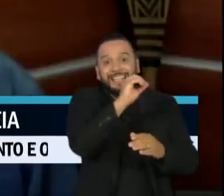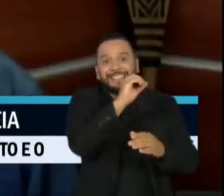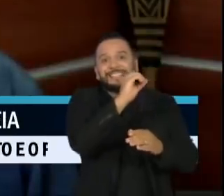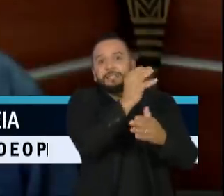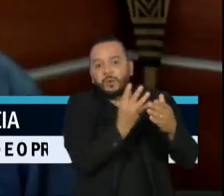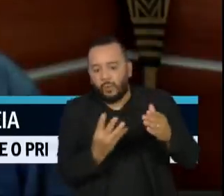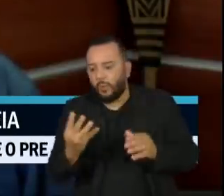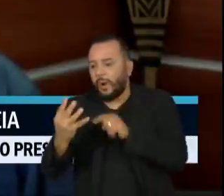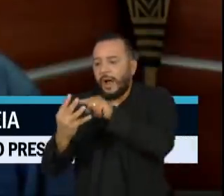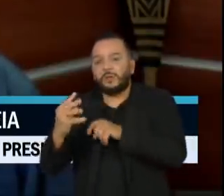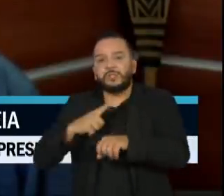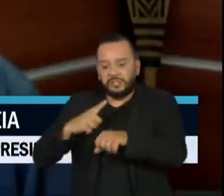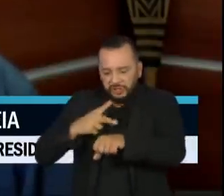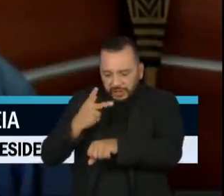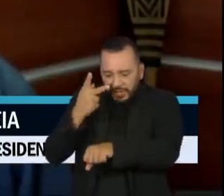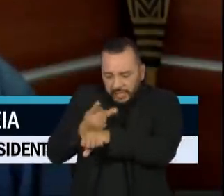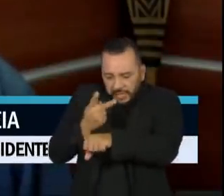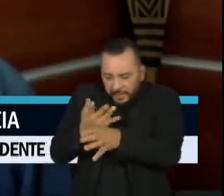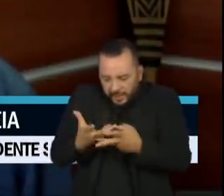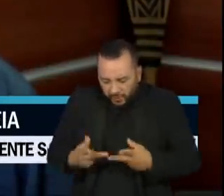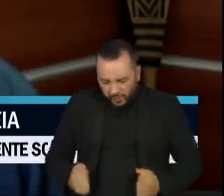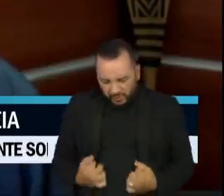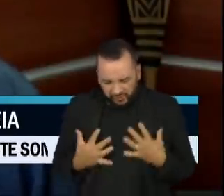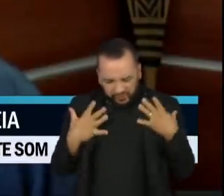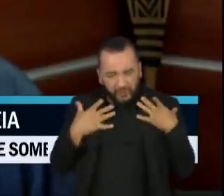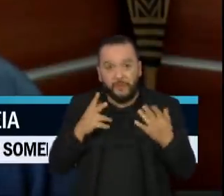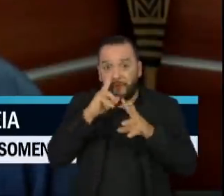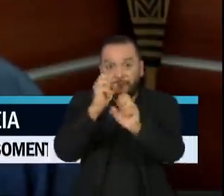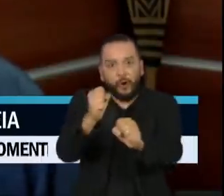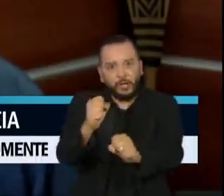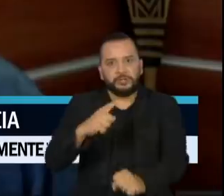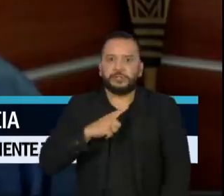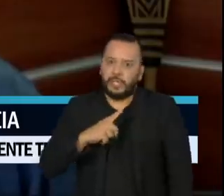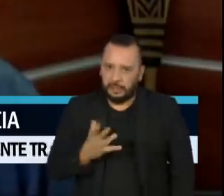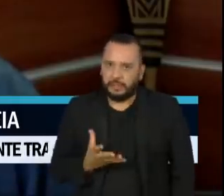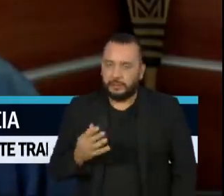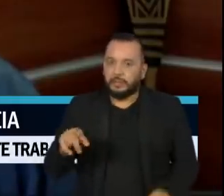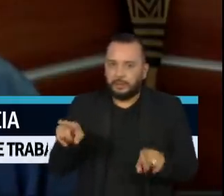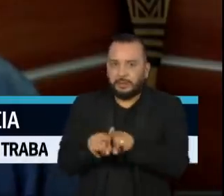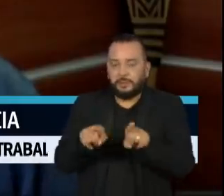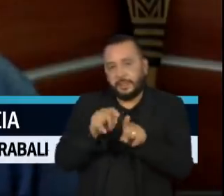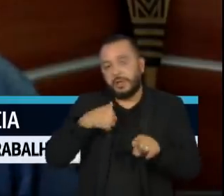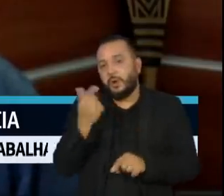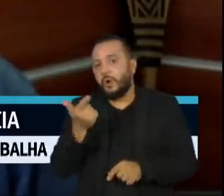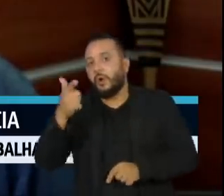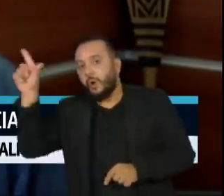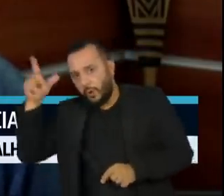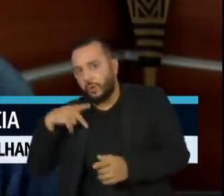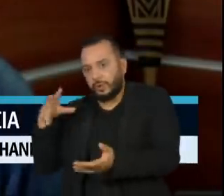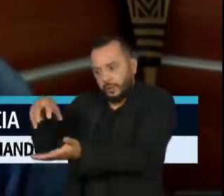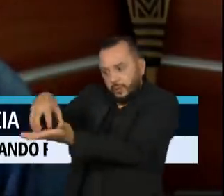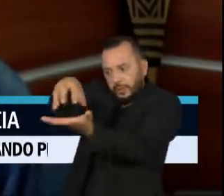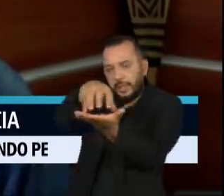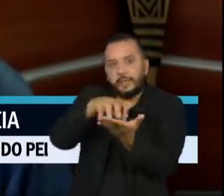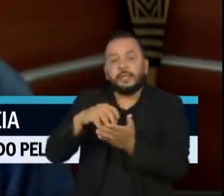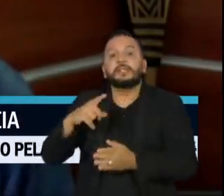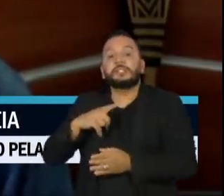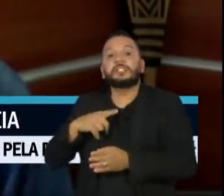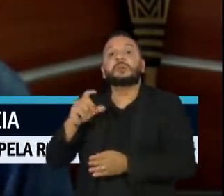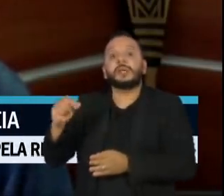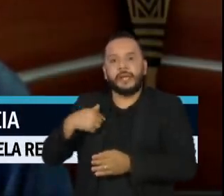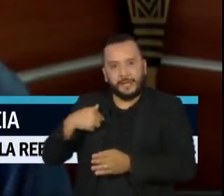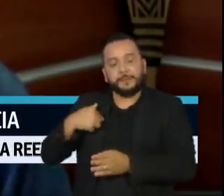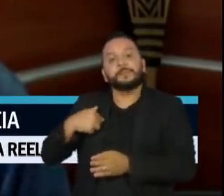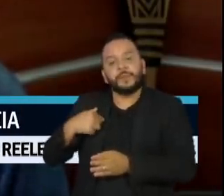outra aldeia que fica no rio Tapajós, a uma distância intermediária entre a cidade e o garimpo, 6 a cada 10 pessoas